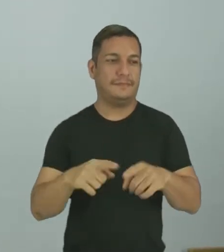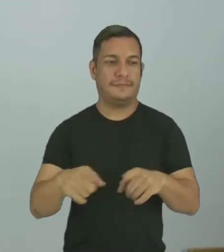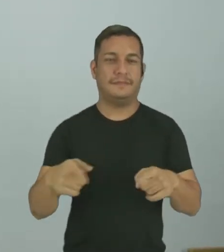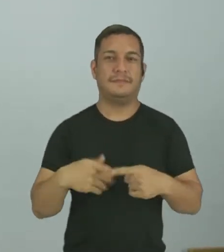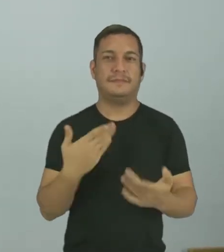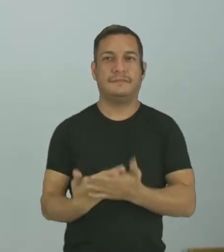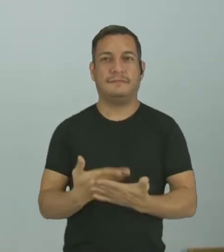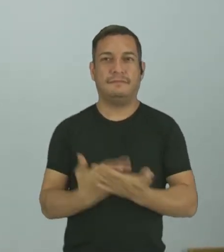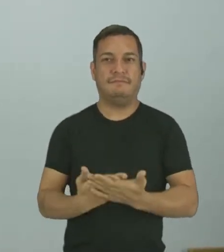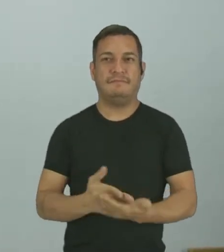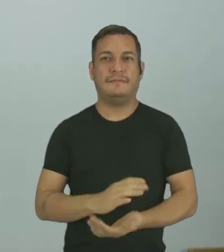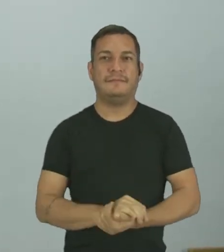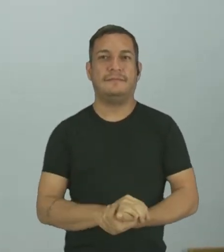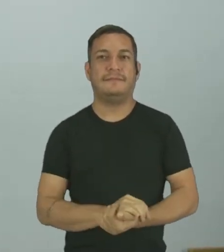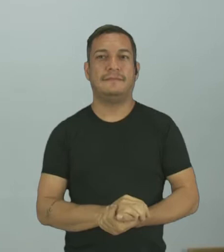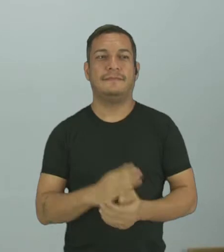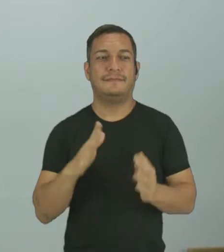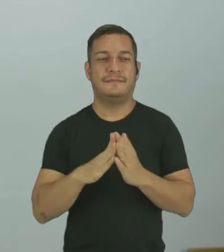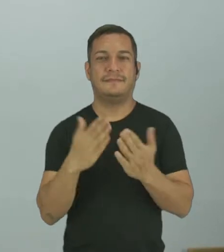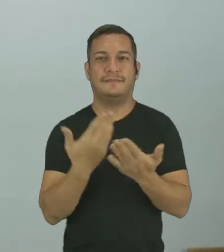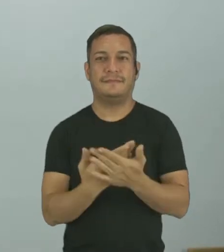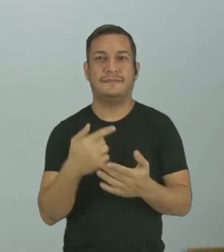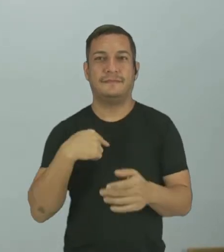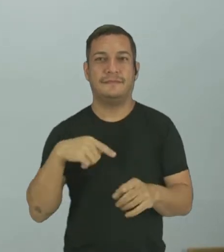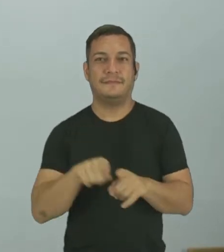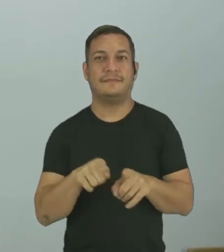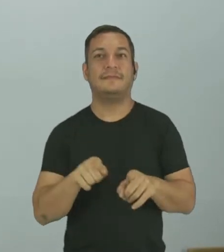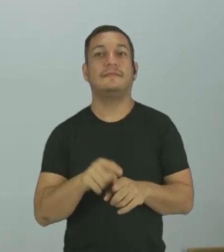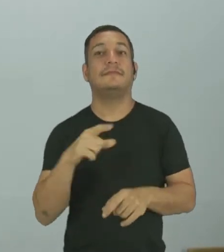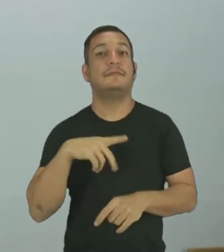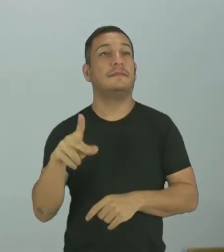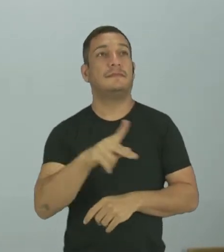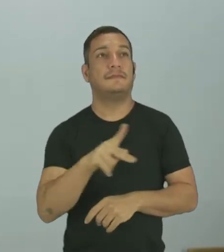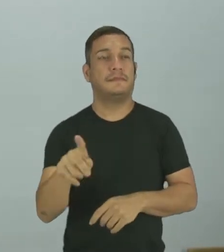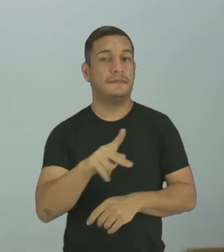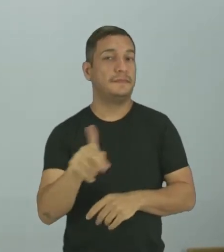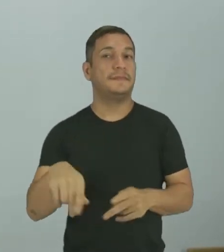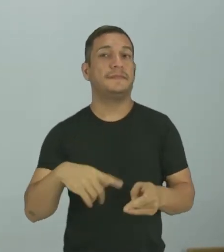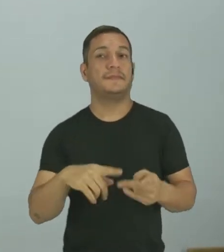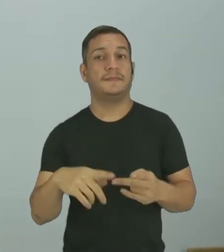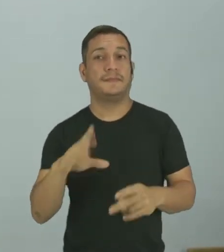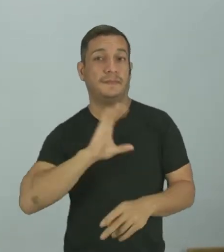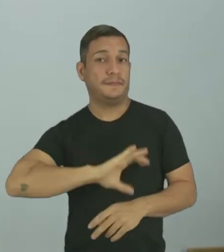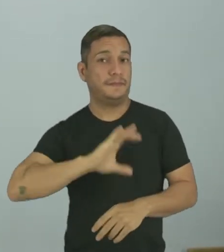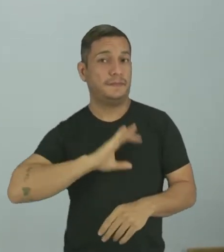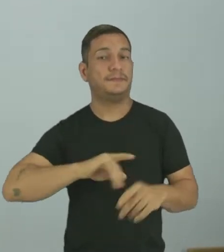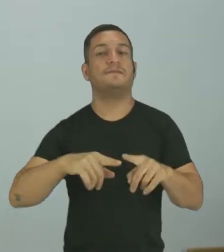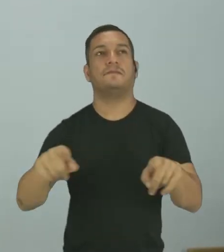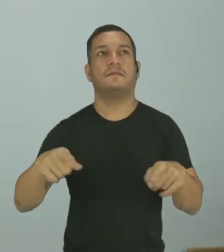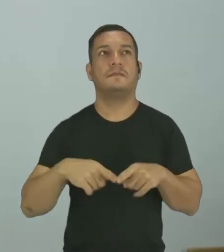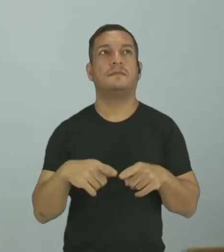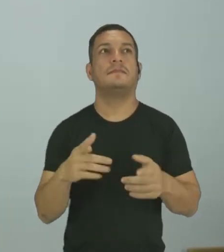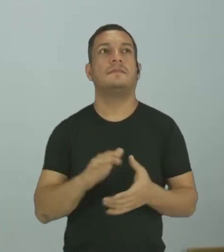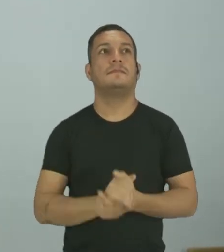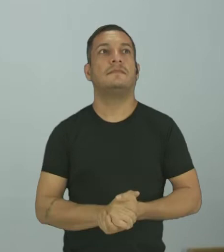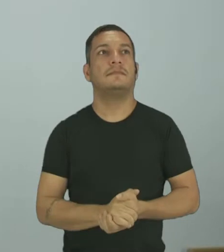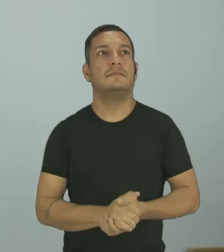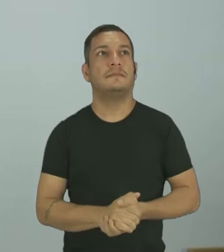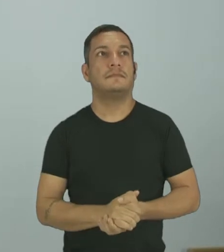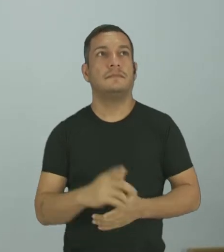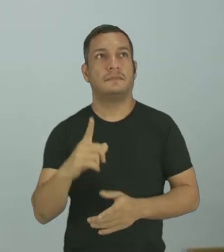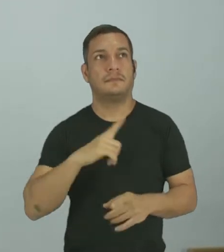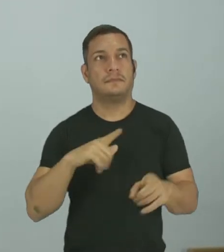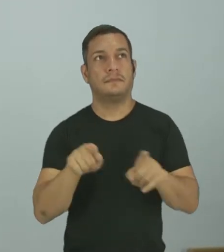de aula, na escola nós convivemos com os professores, nossos colegas da sala,